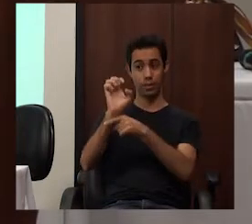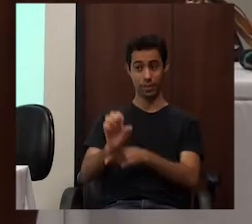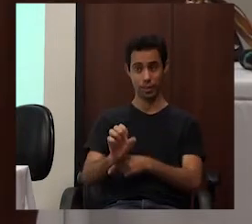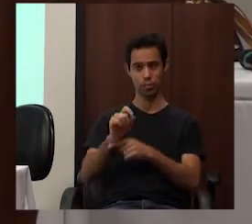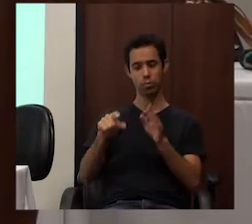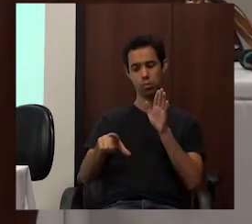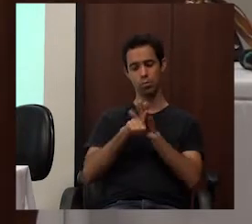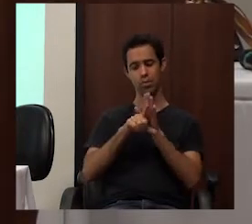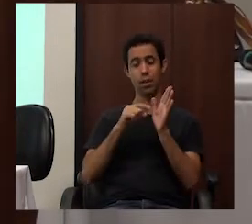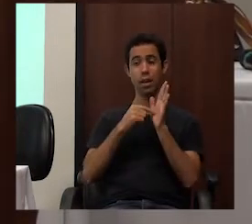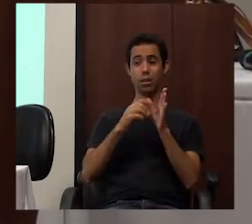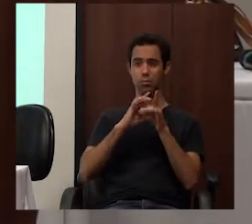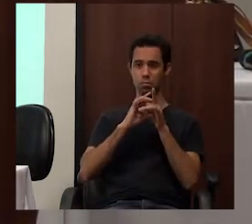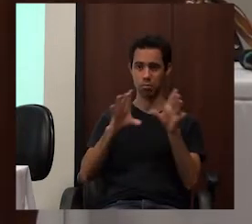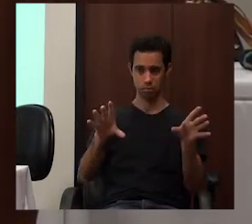na Constituição.